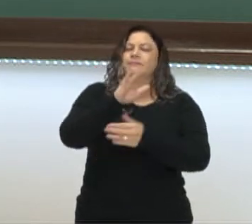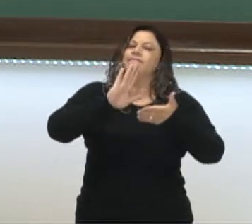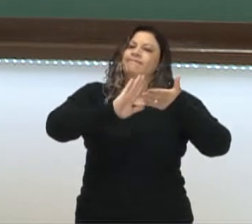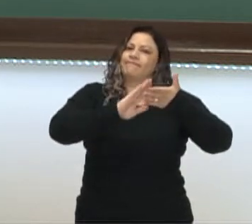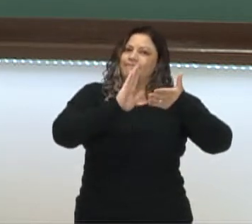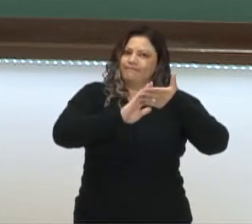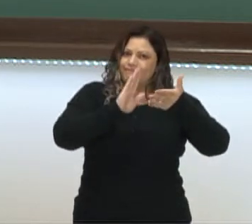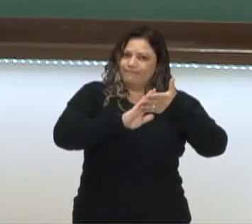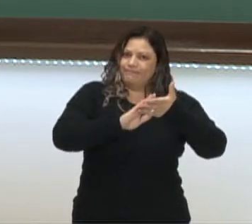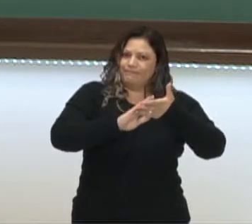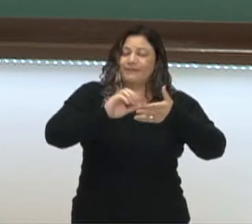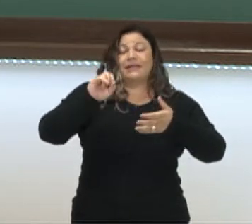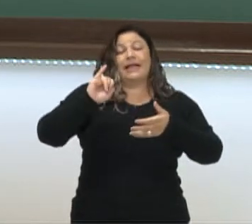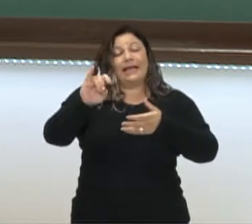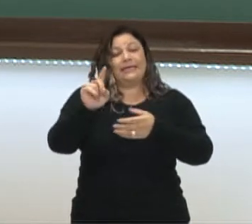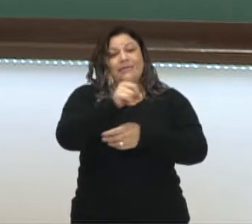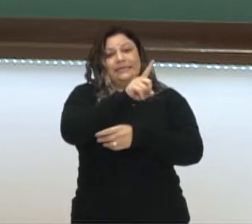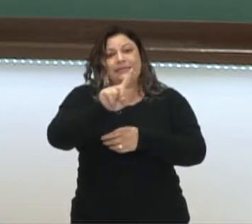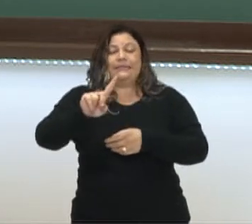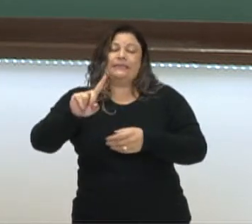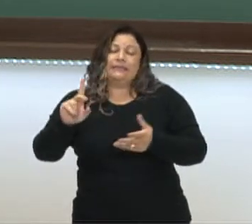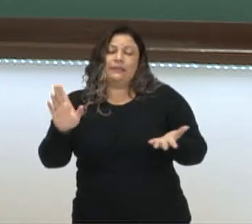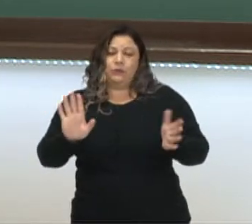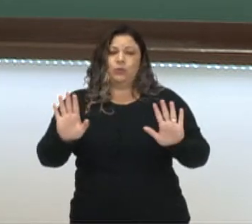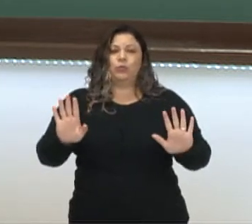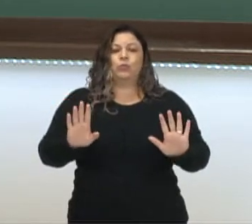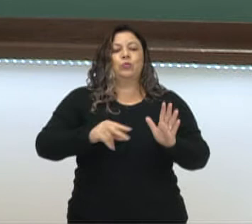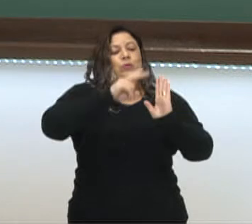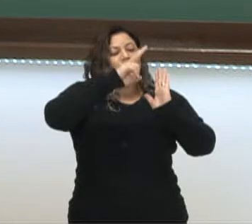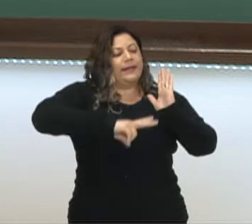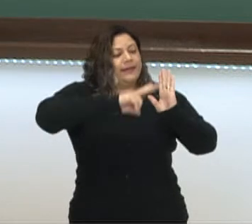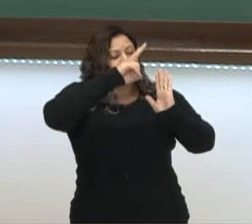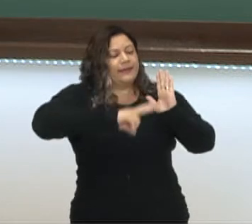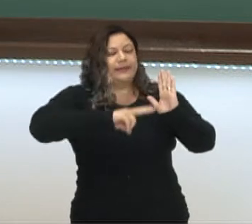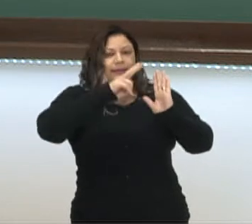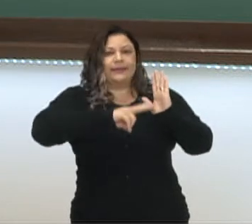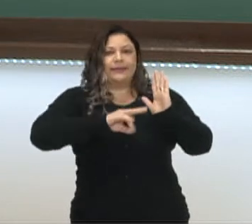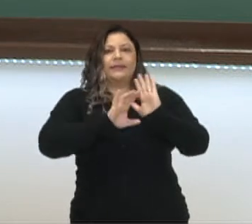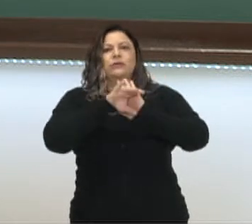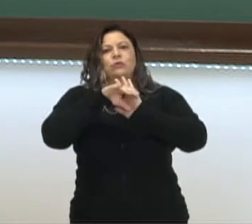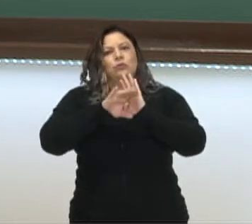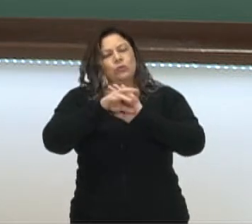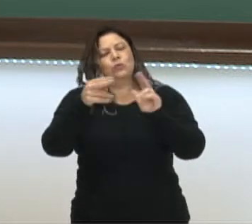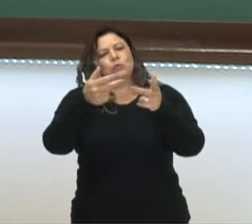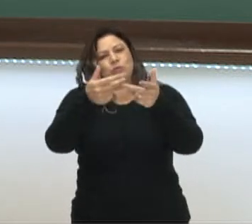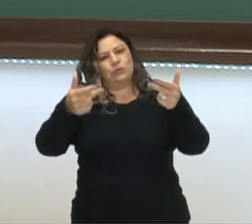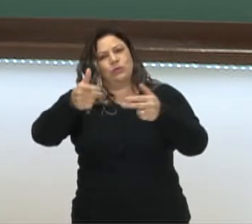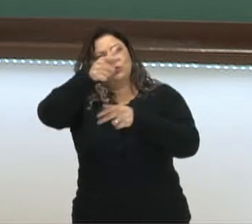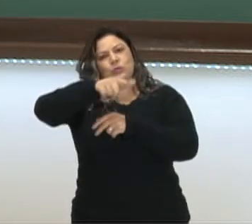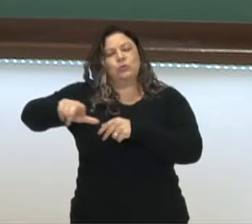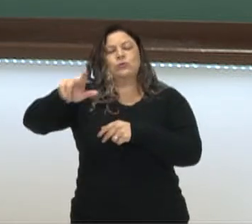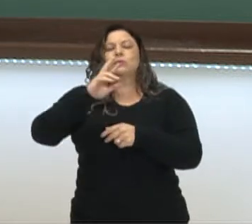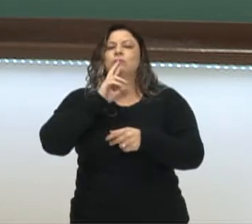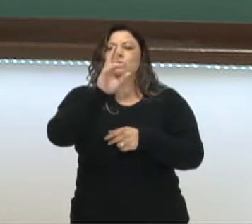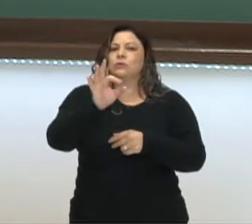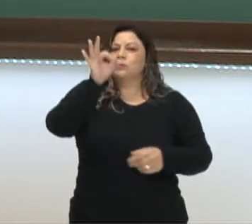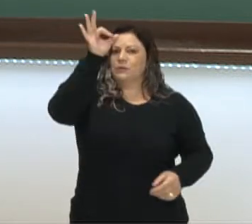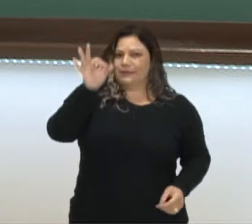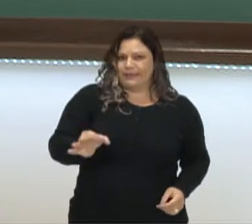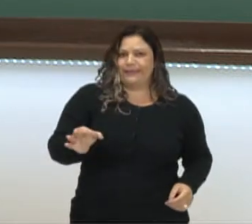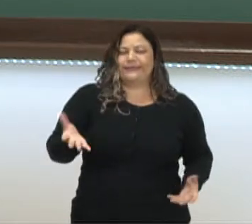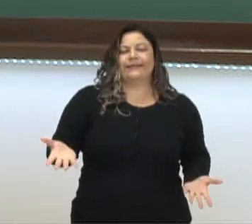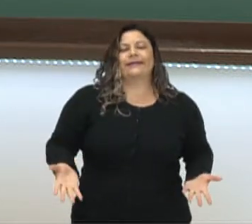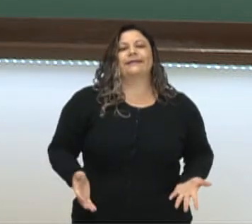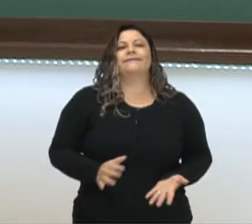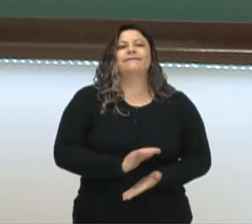parabéns. Caso contrário, seria interessante reler, rever aí os conceitos para chegar à resposta adequada. Vale?